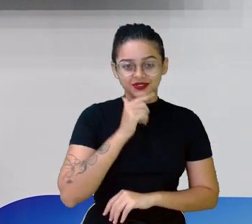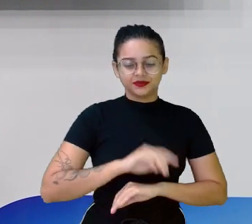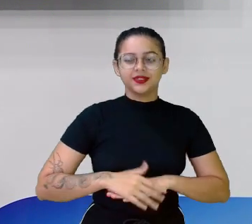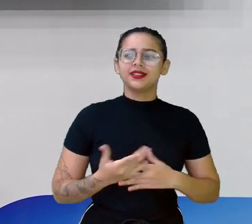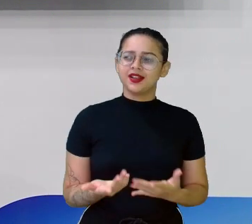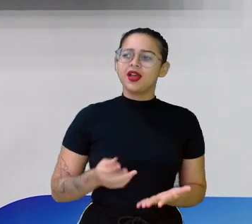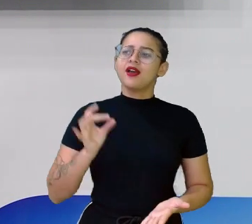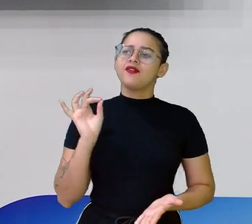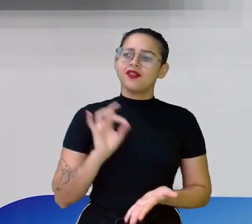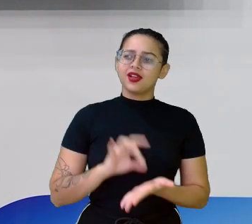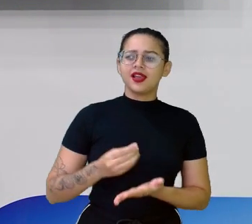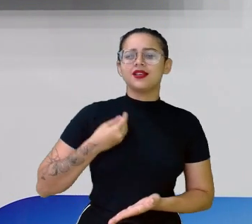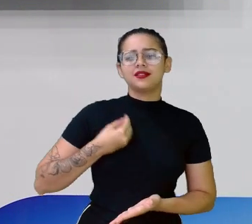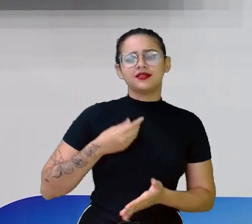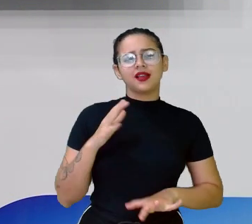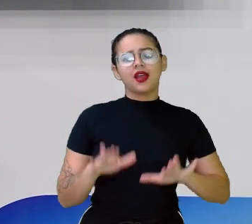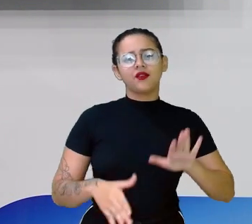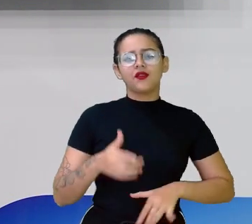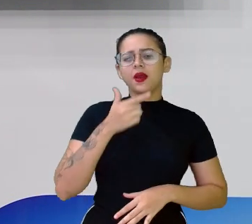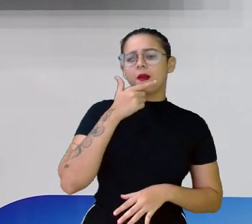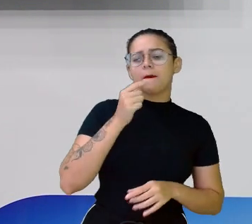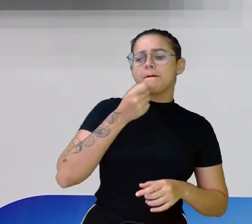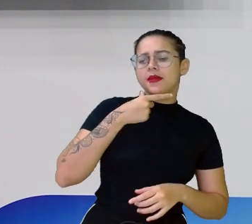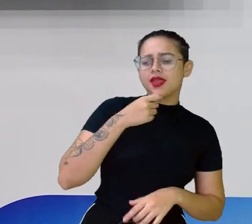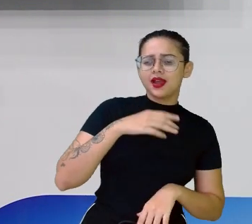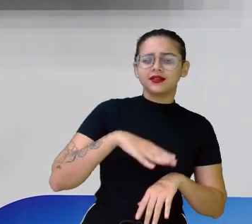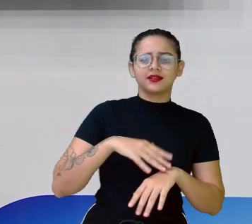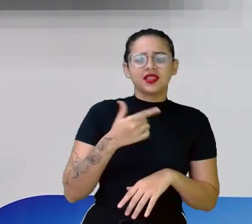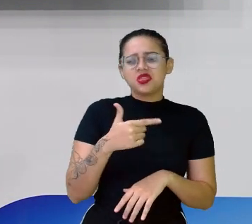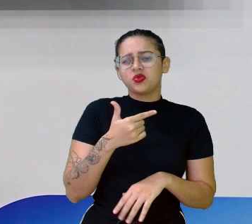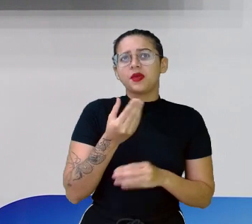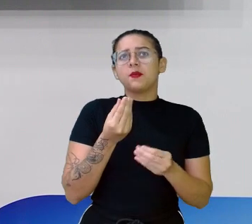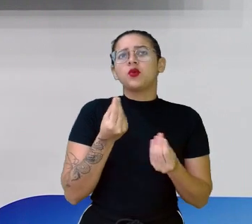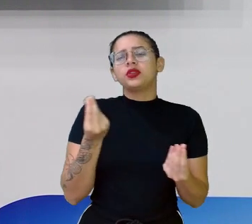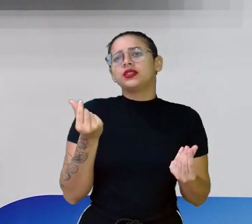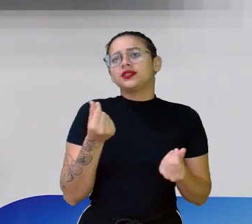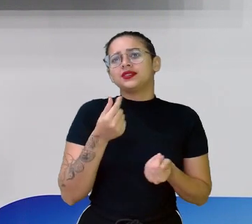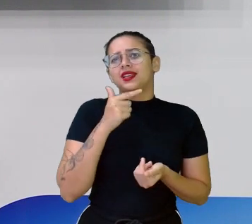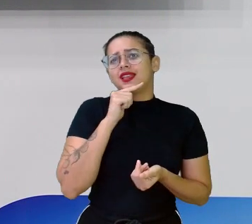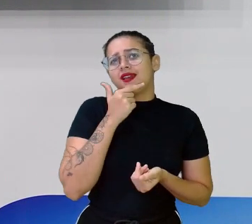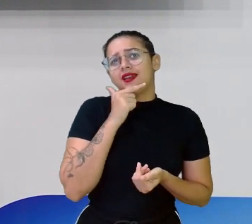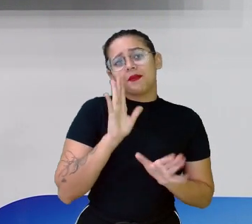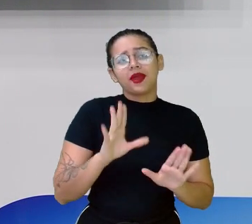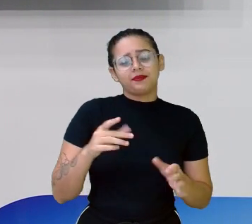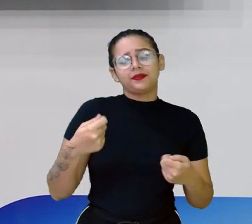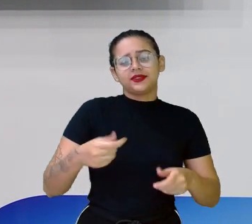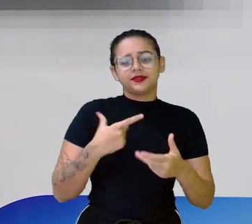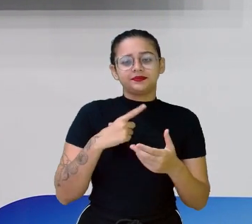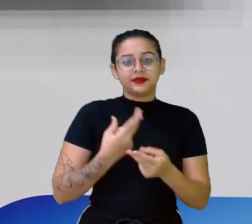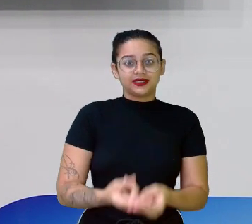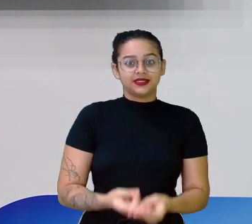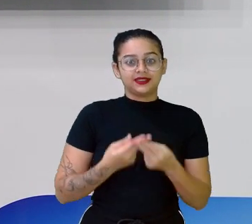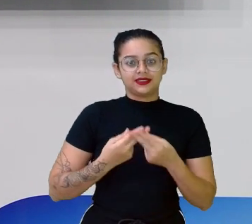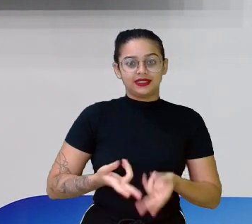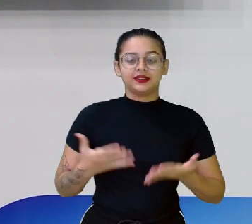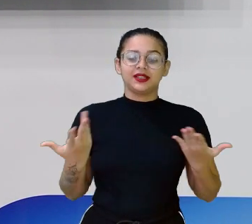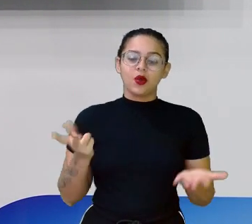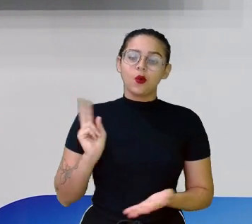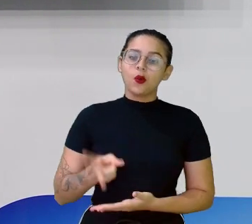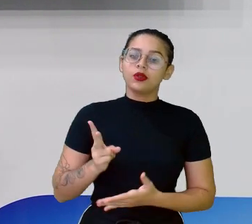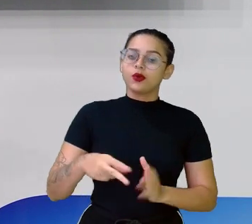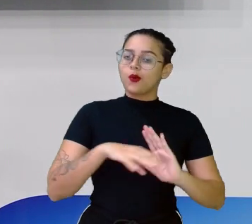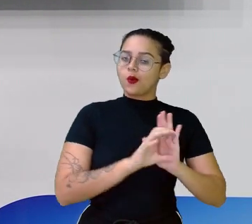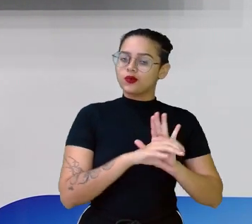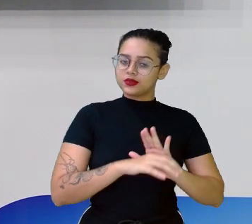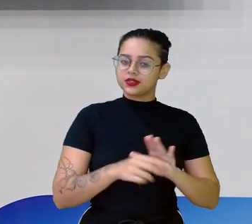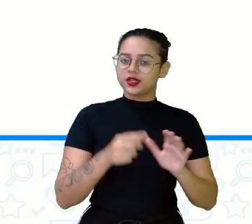bem verdade que existem, às vezes, algumas piadas um pouquinho sem graça, mas vamos ter um pouquinho aí de paciência. Continuando o nosso conceito